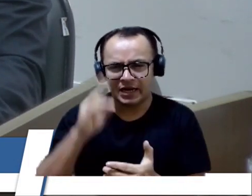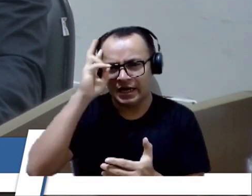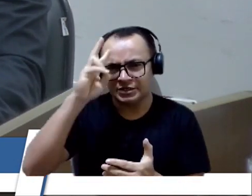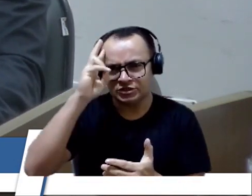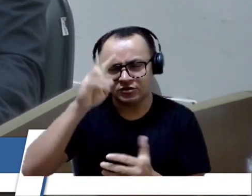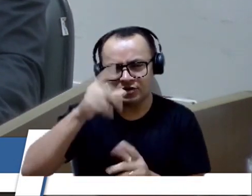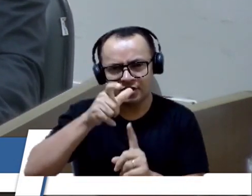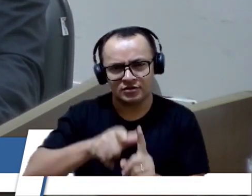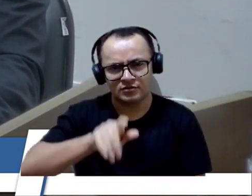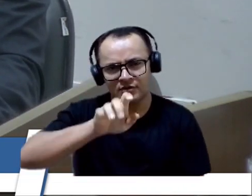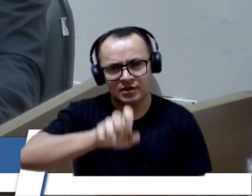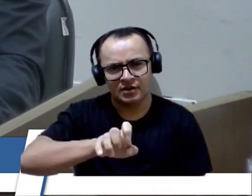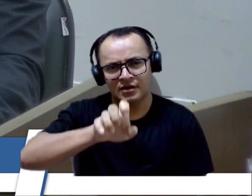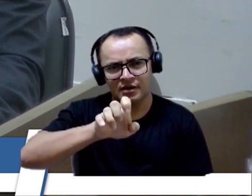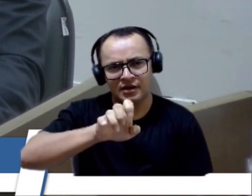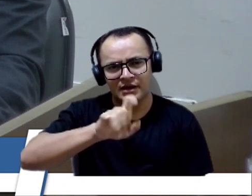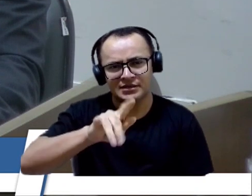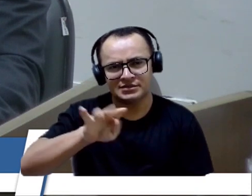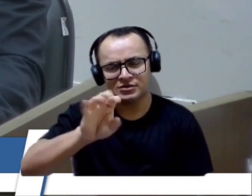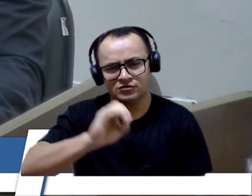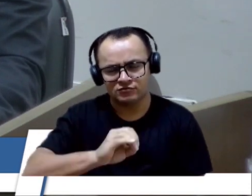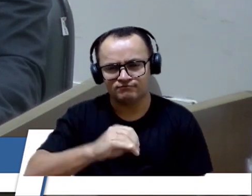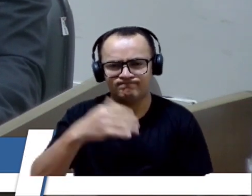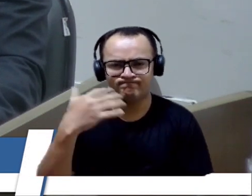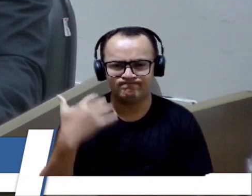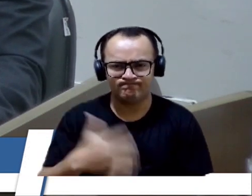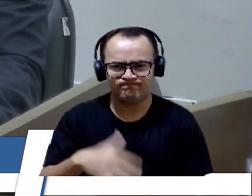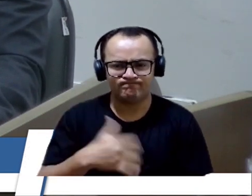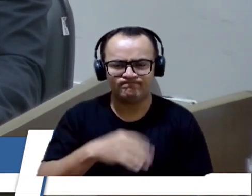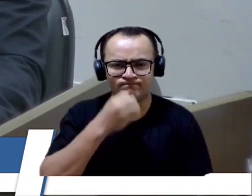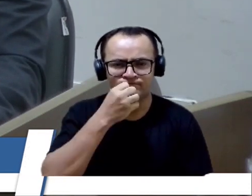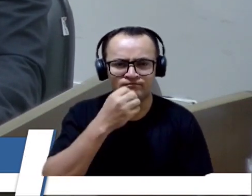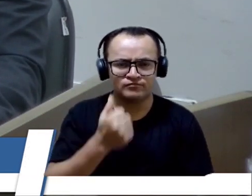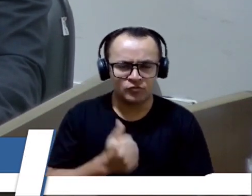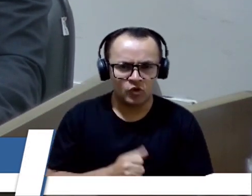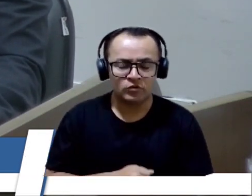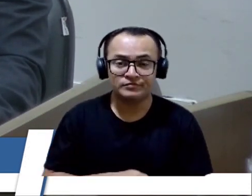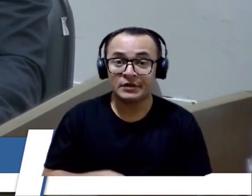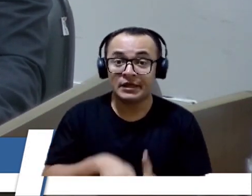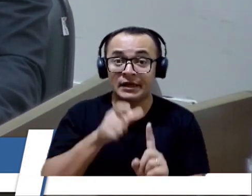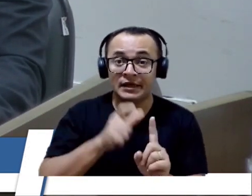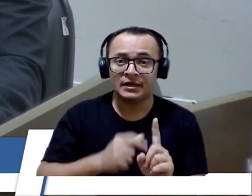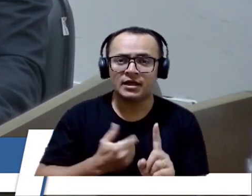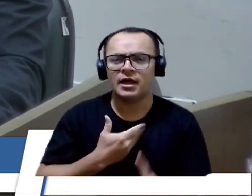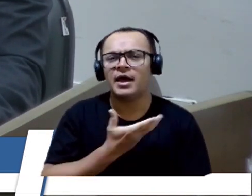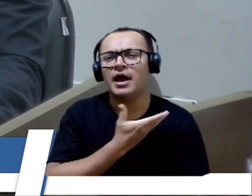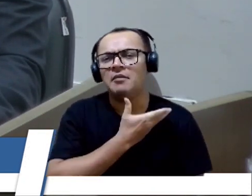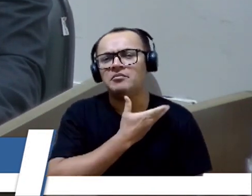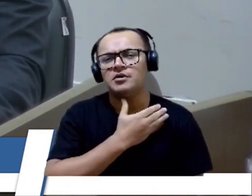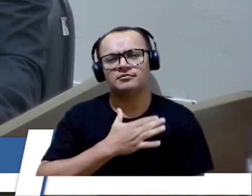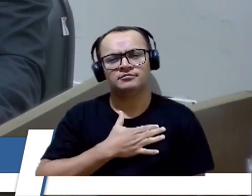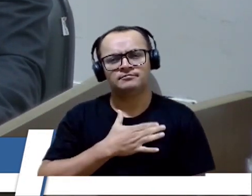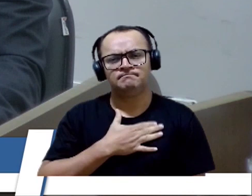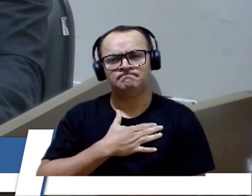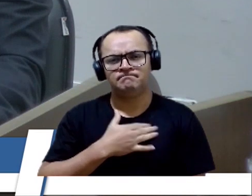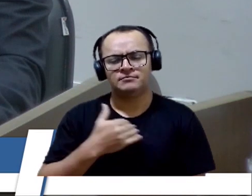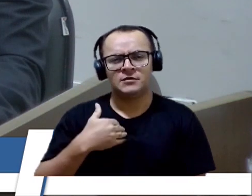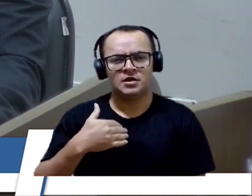só. E o Ézio, além de ser um grande amigo meu, eu tive uma convivência